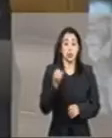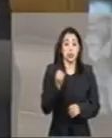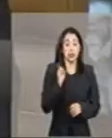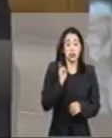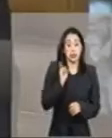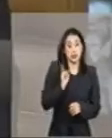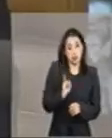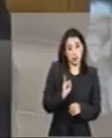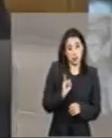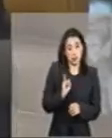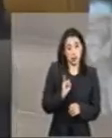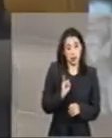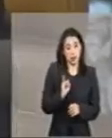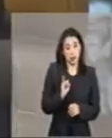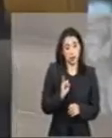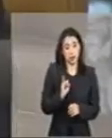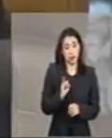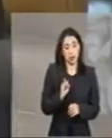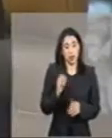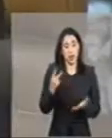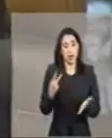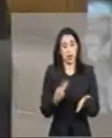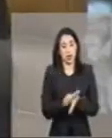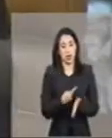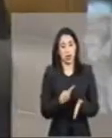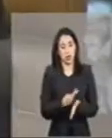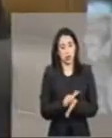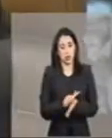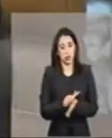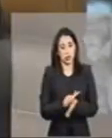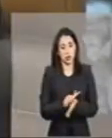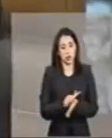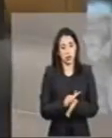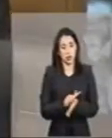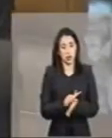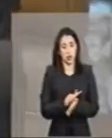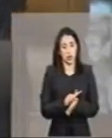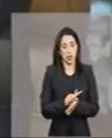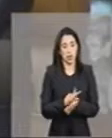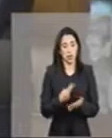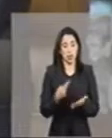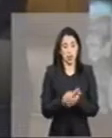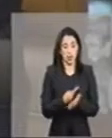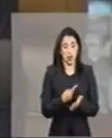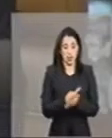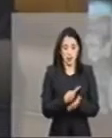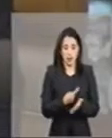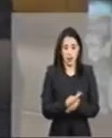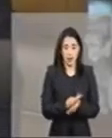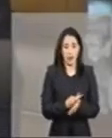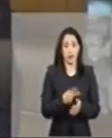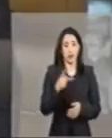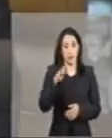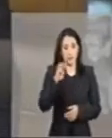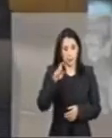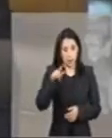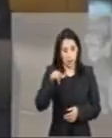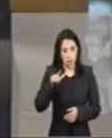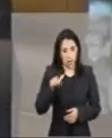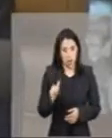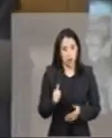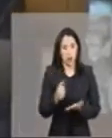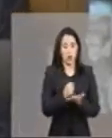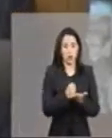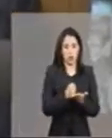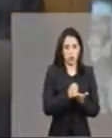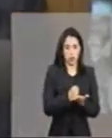eventualmente no caso, tivesse havido usurpação da competência penal originária do Supremo